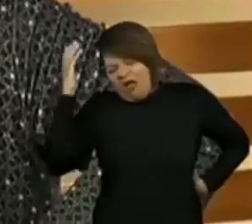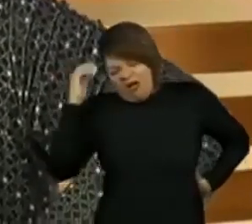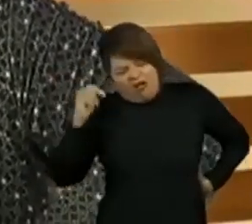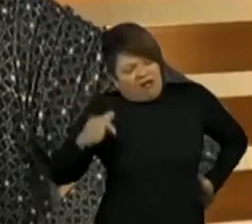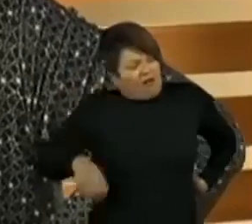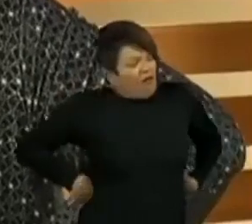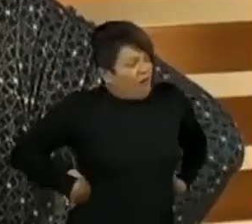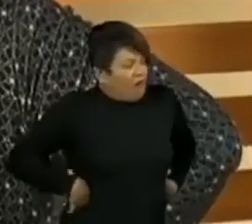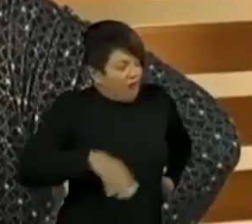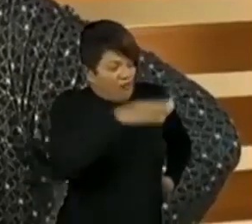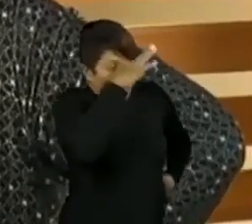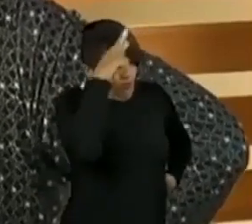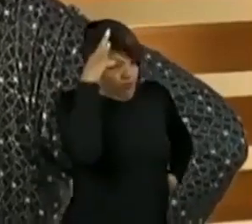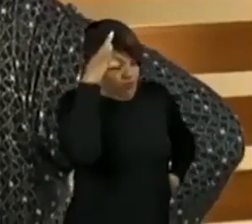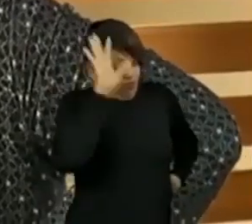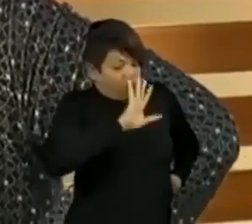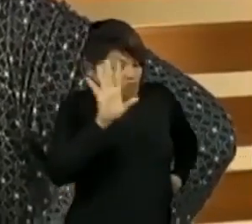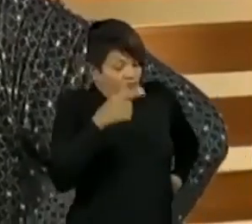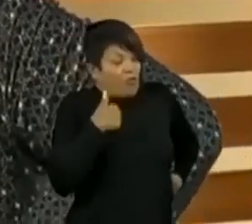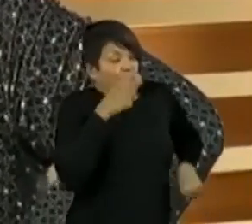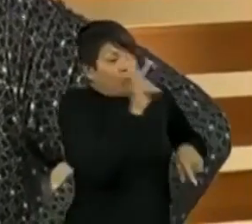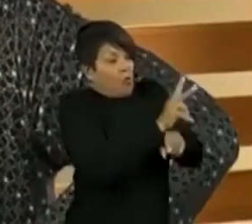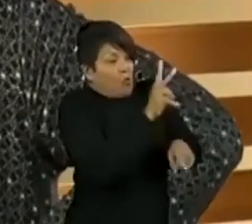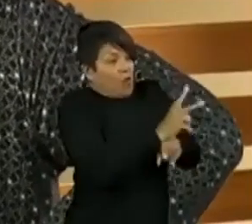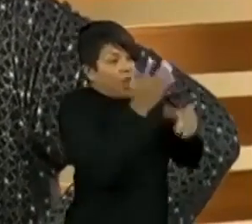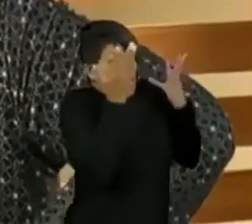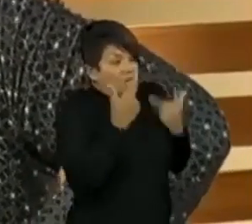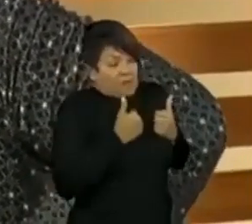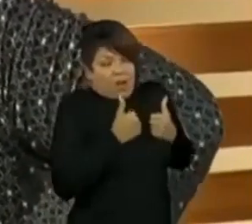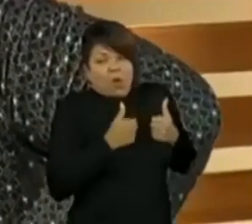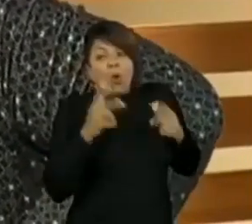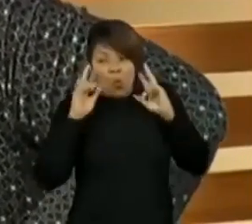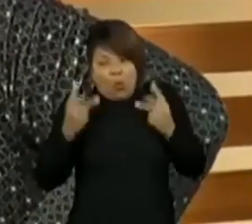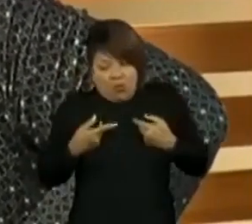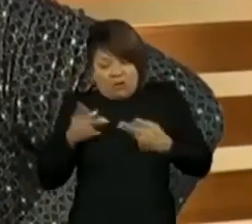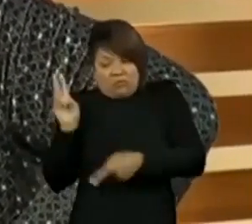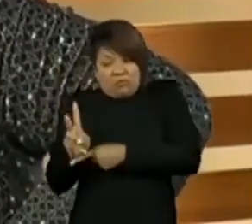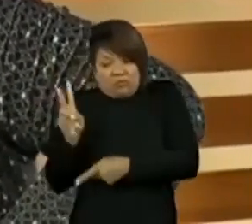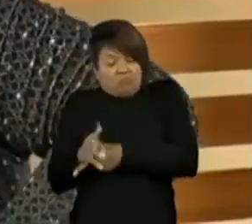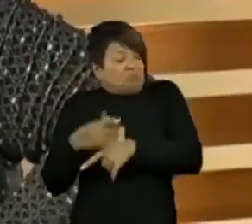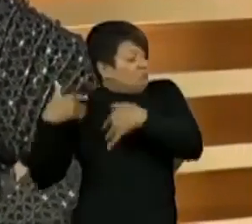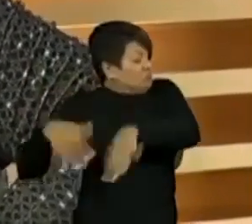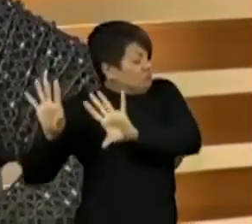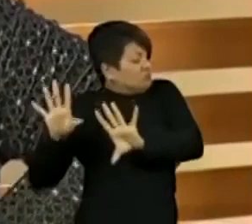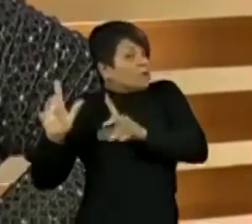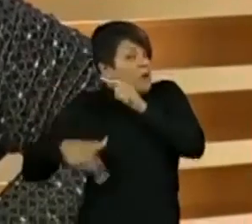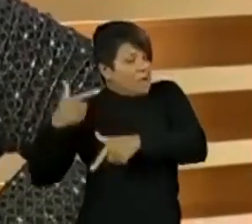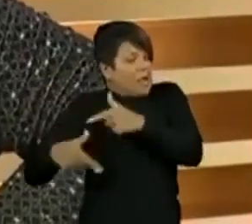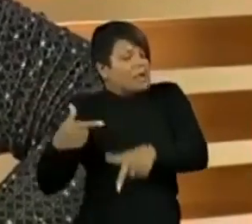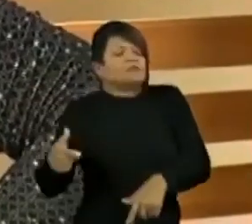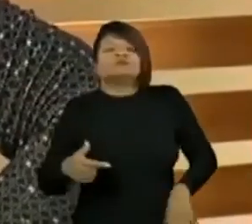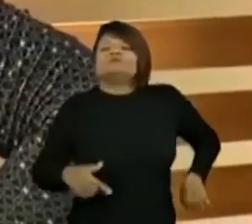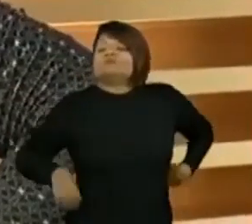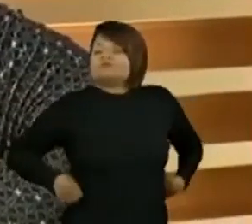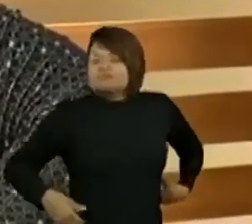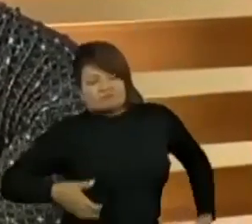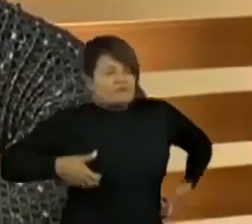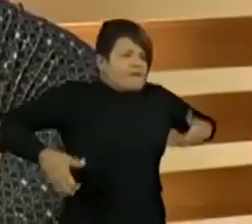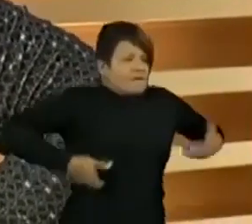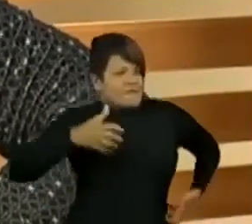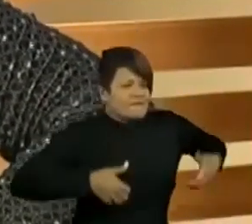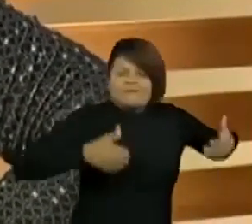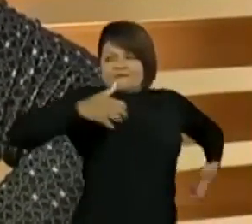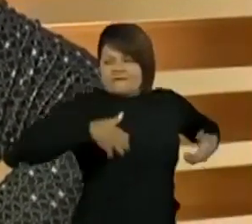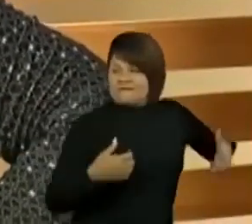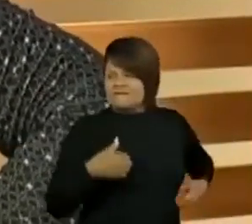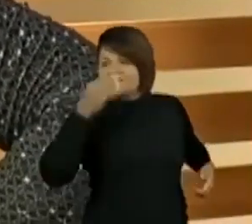Ainda bem que eu não sou mãe de humanos. Humanos dão muito trabalho. E a babuína saiu sem